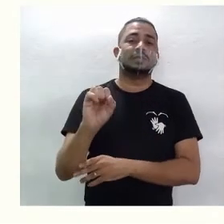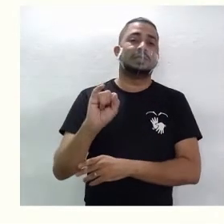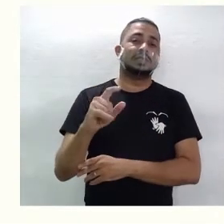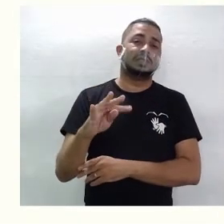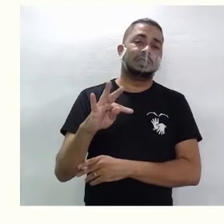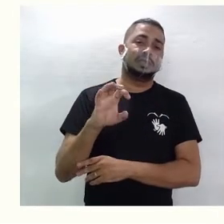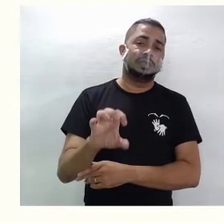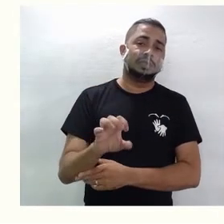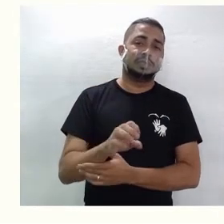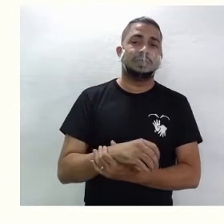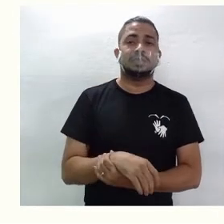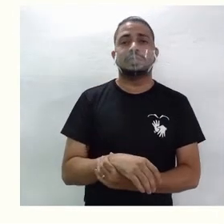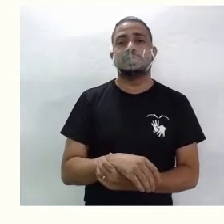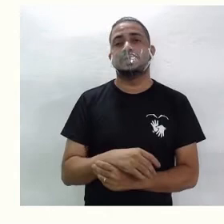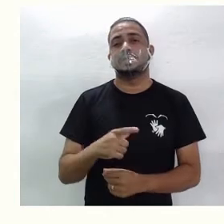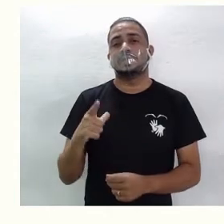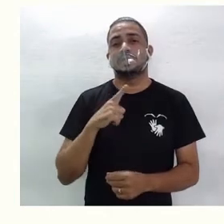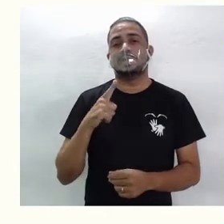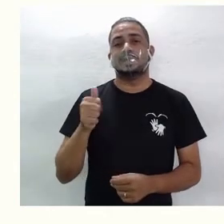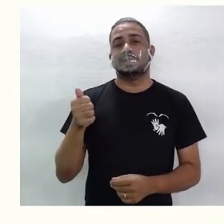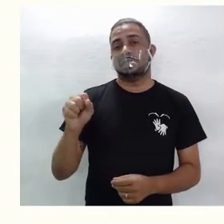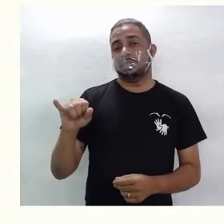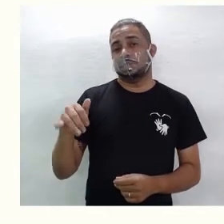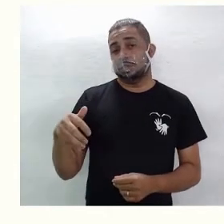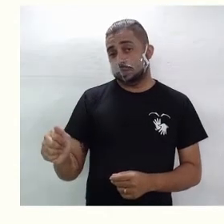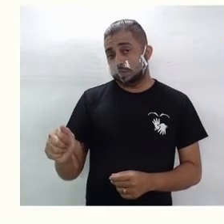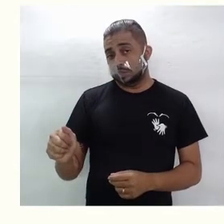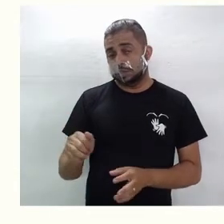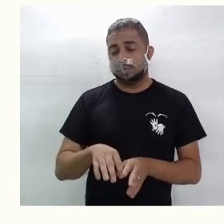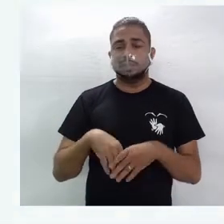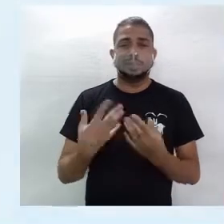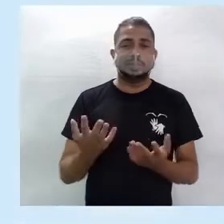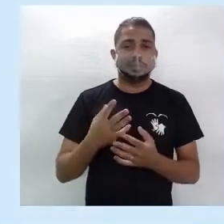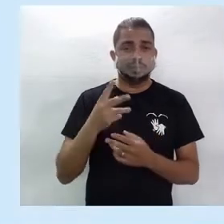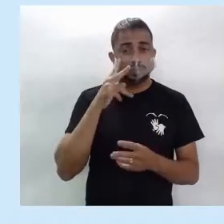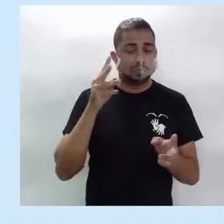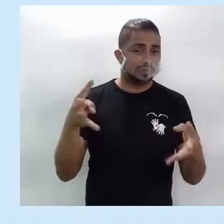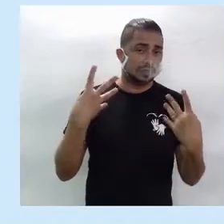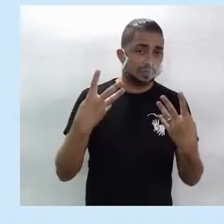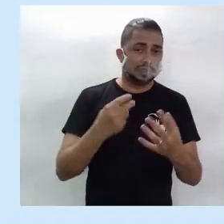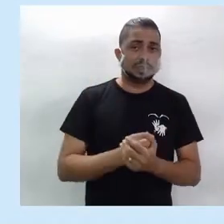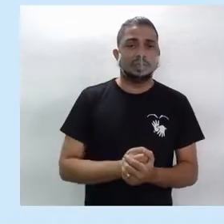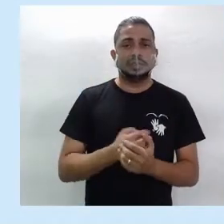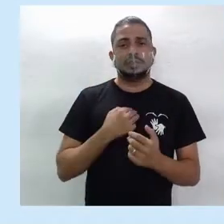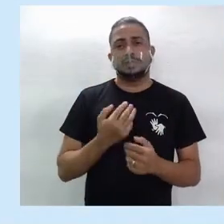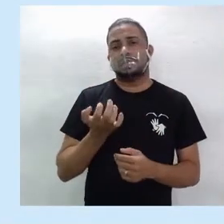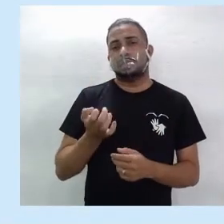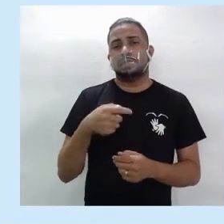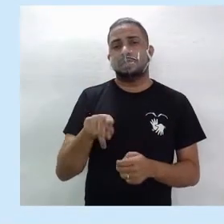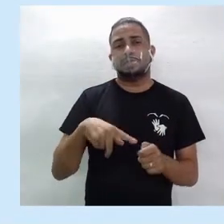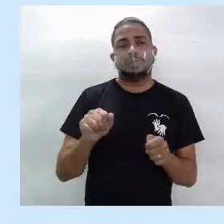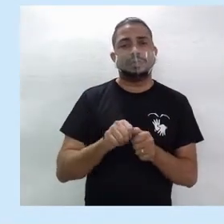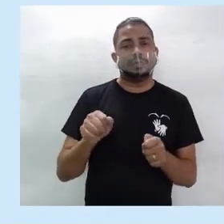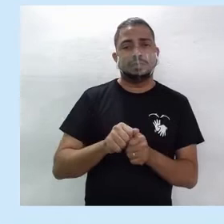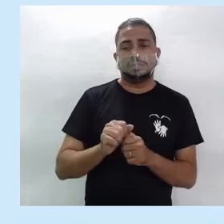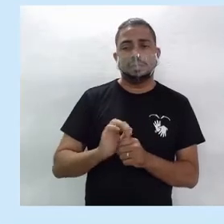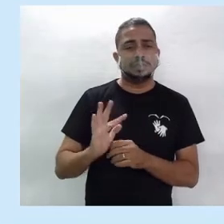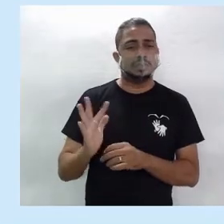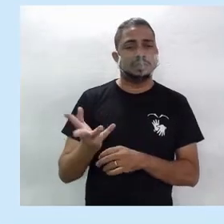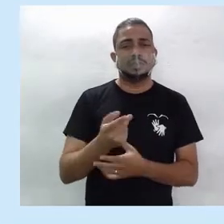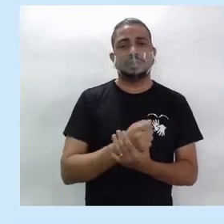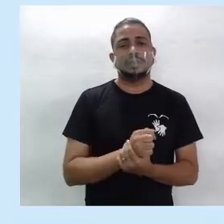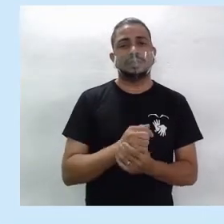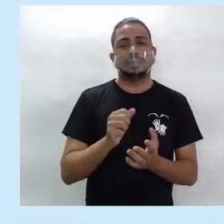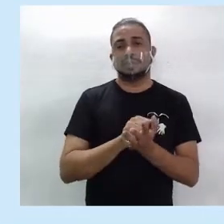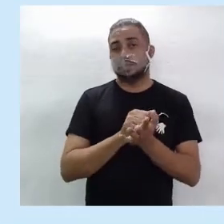em direção ao continente asiático. Ok, gente? Olha para mim, oitavo ano. Então, quero que vocês façam aí o resto das atividades,